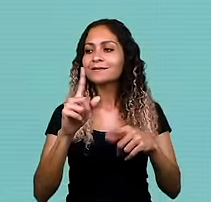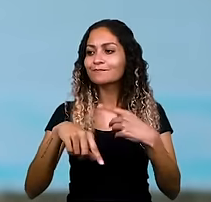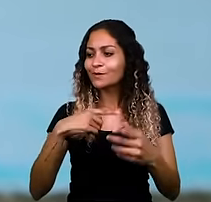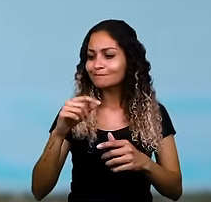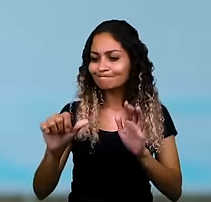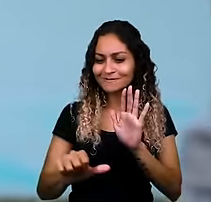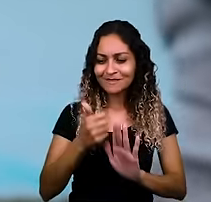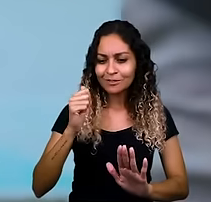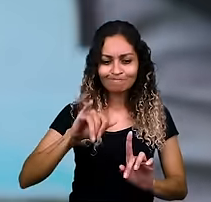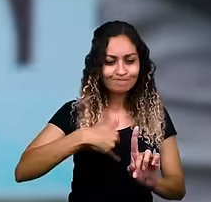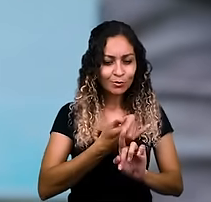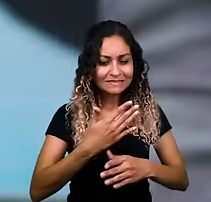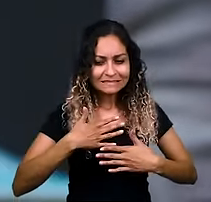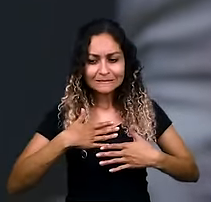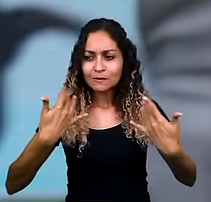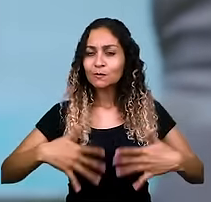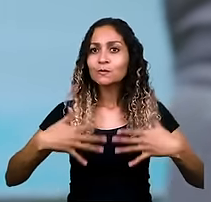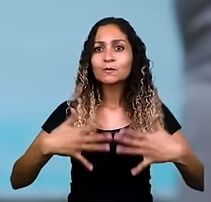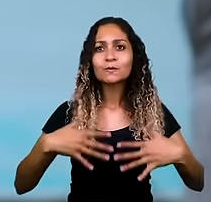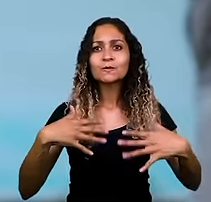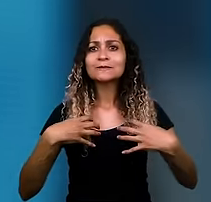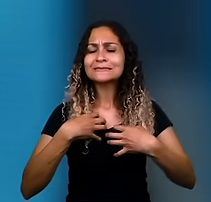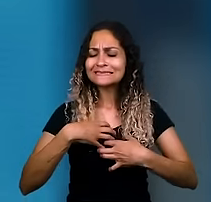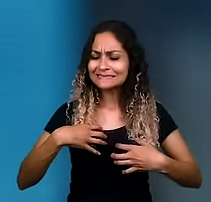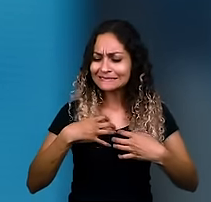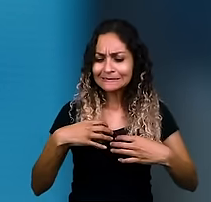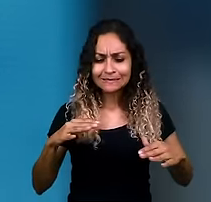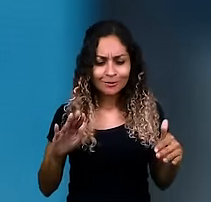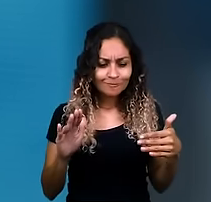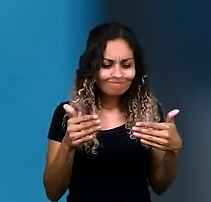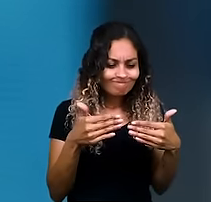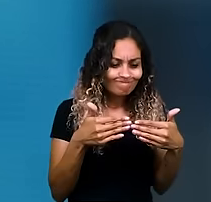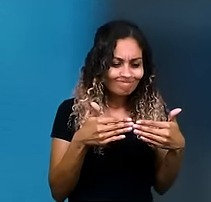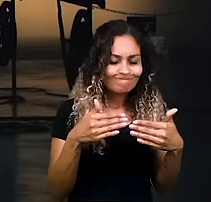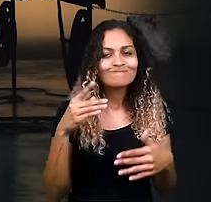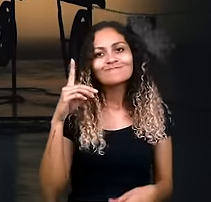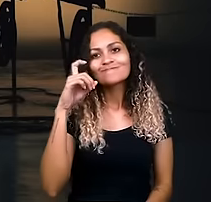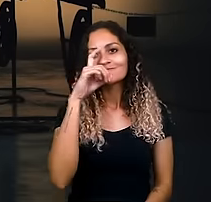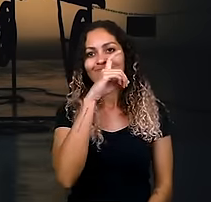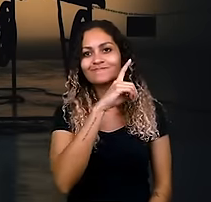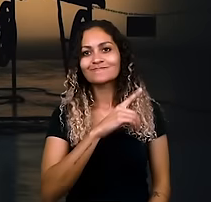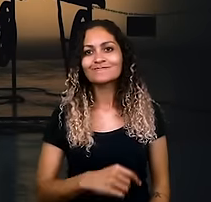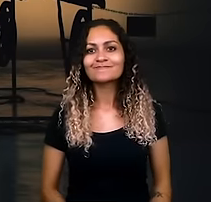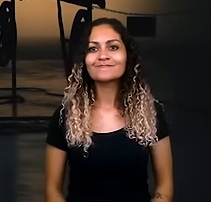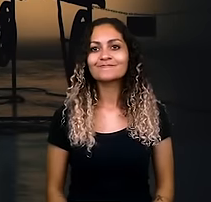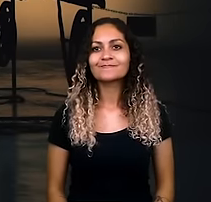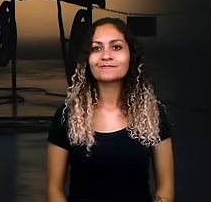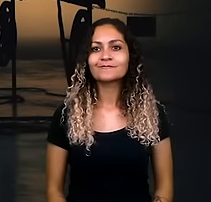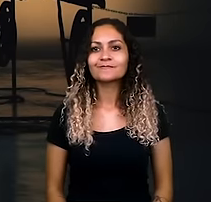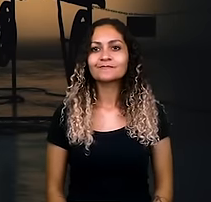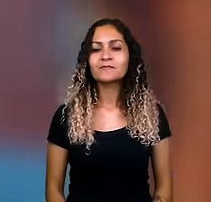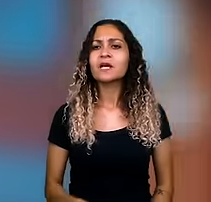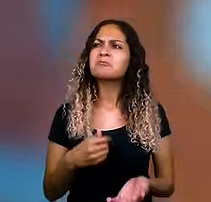tipo, quando aconteceu o bullying em si, assim, pela primeira vez na minha vida, eu me fechei bastante e era bem